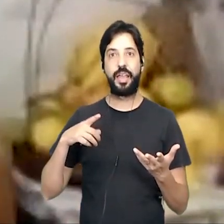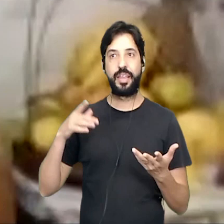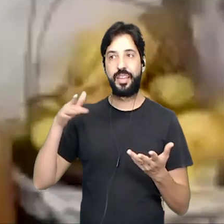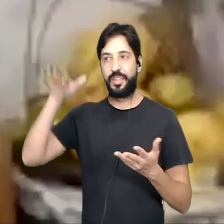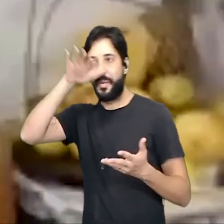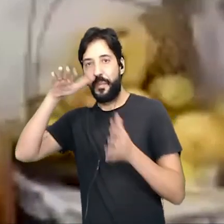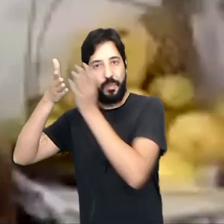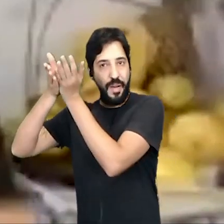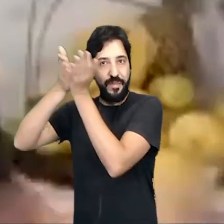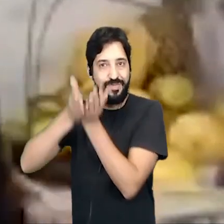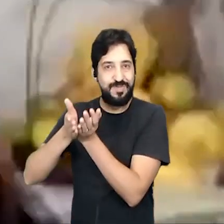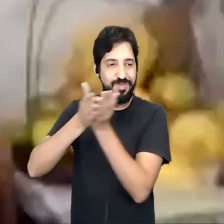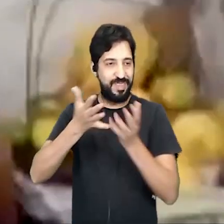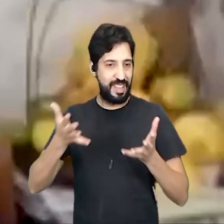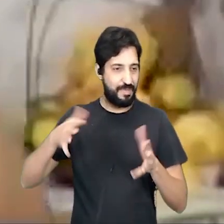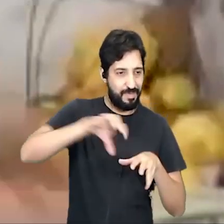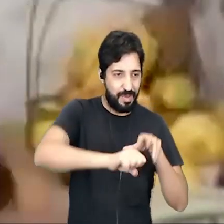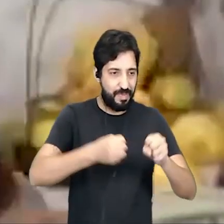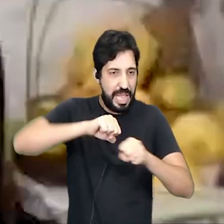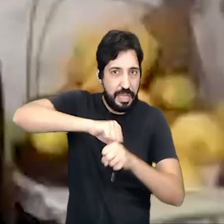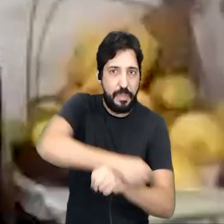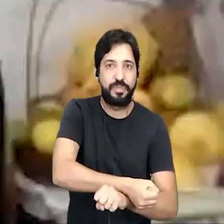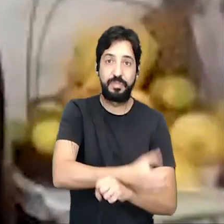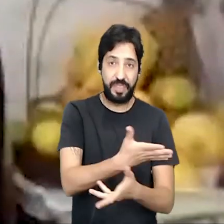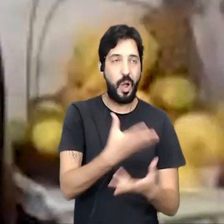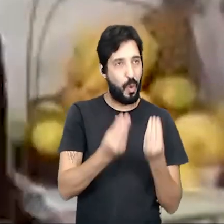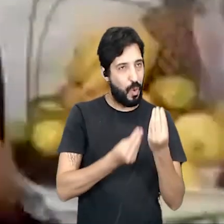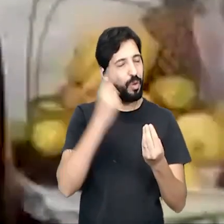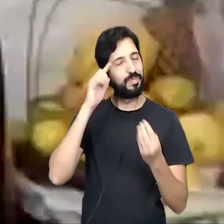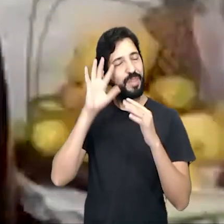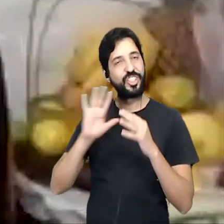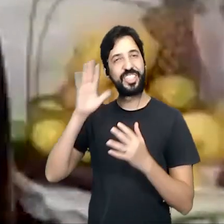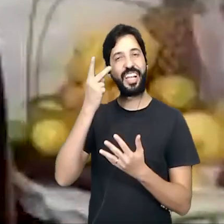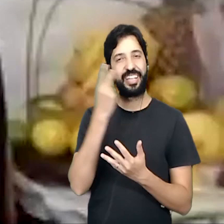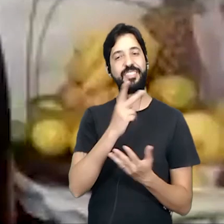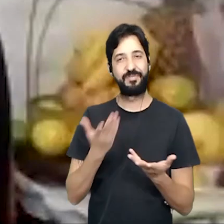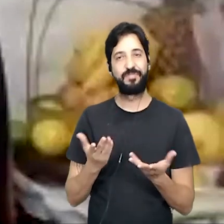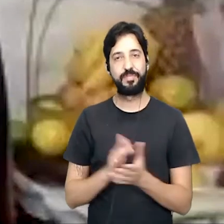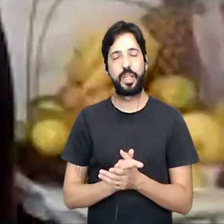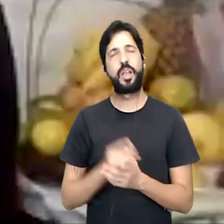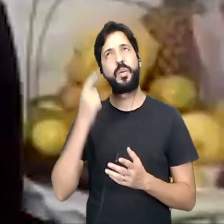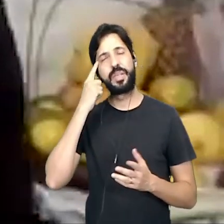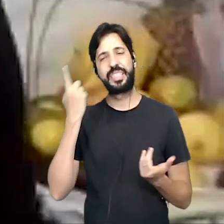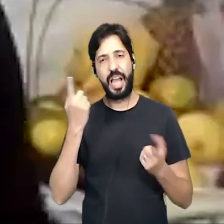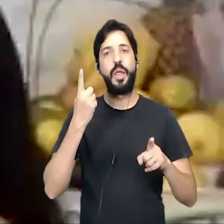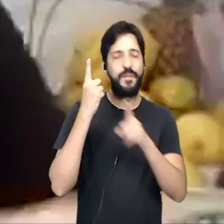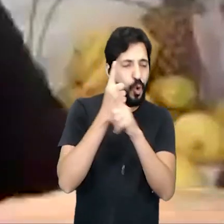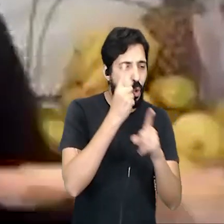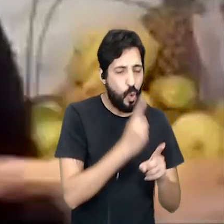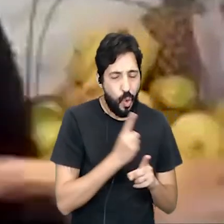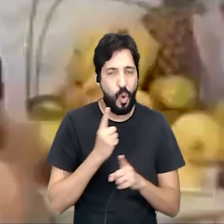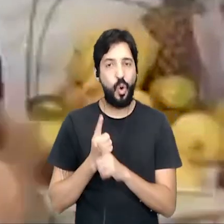língua dos dominadores, dos colonizadores. Então, eu estou passando rapidamente por essa experiência para dizer que,